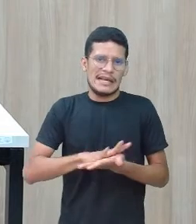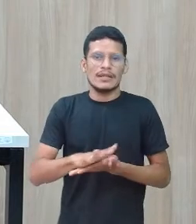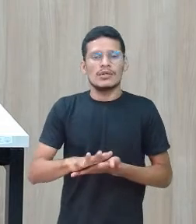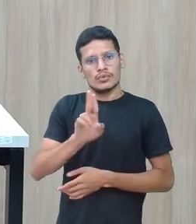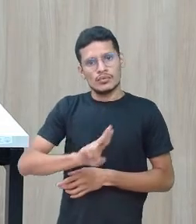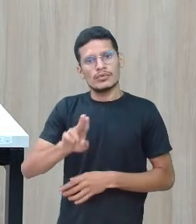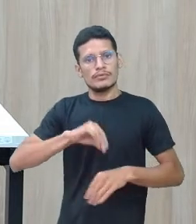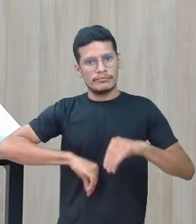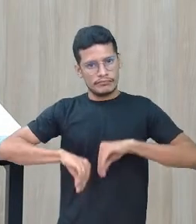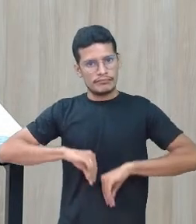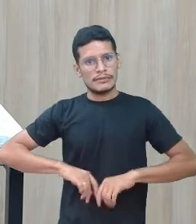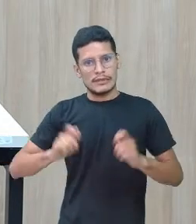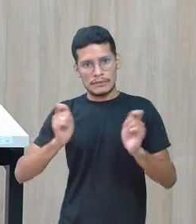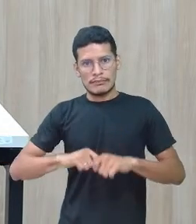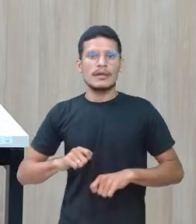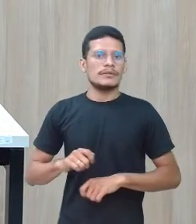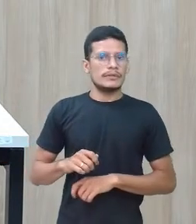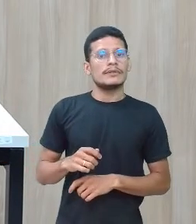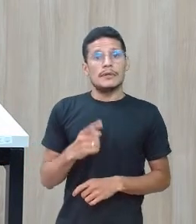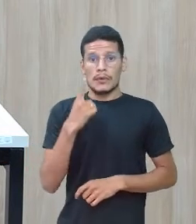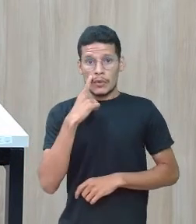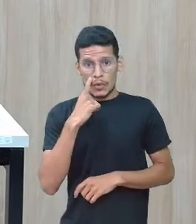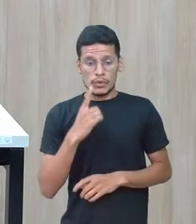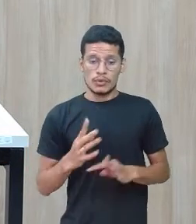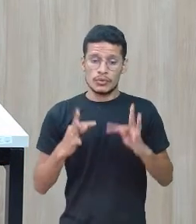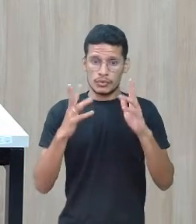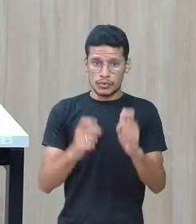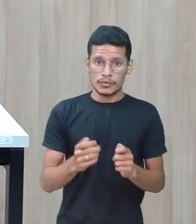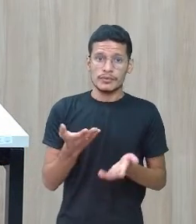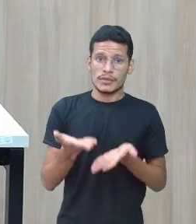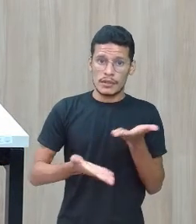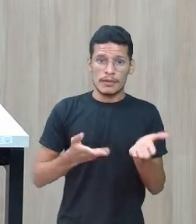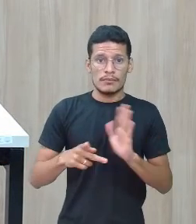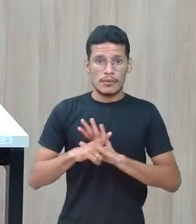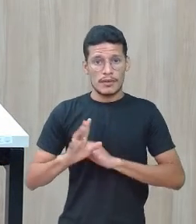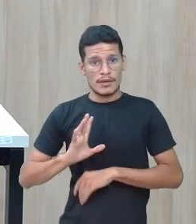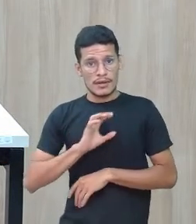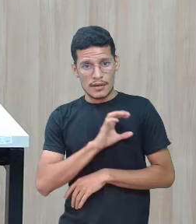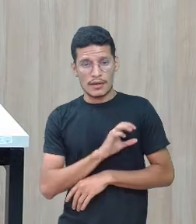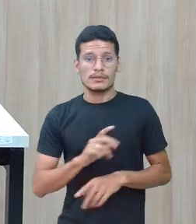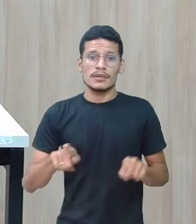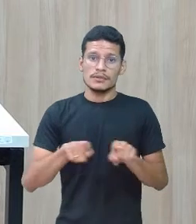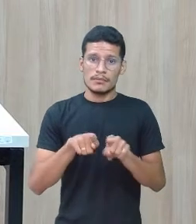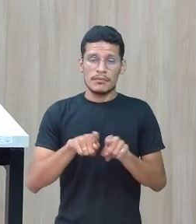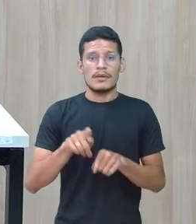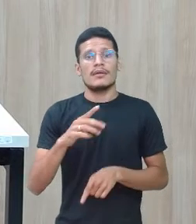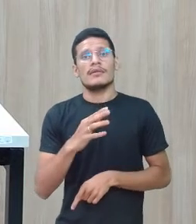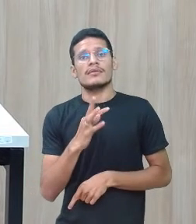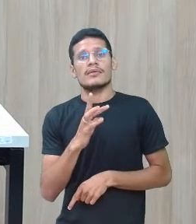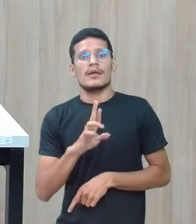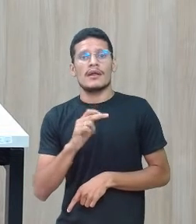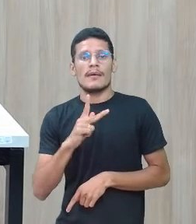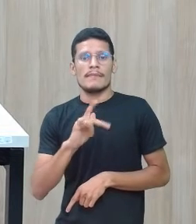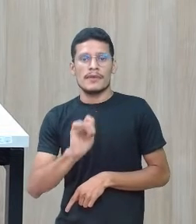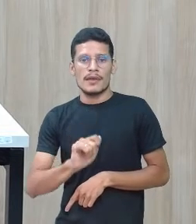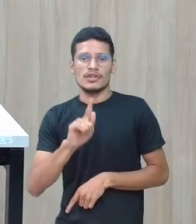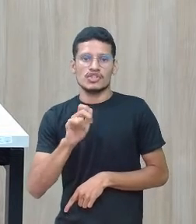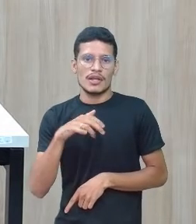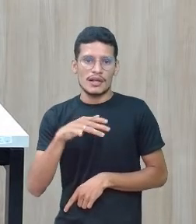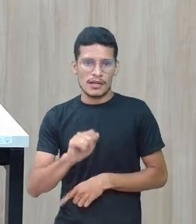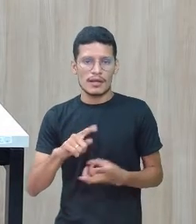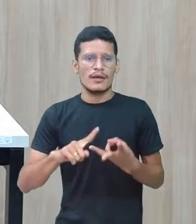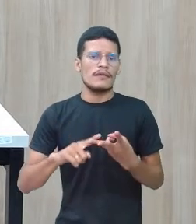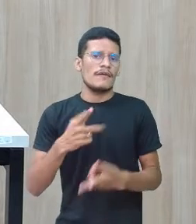para a fertilidade. Então, todos esses tratamentos de câncer, não é? Terapia gênica, de vacinas,